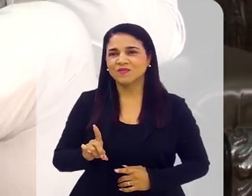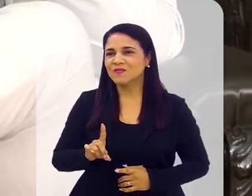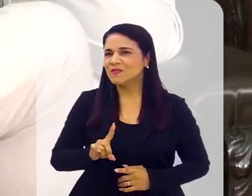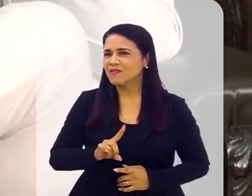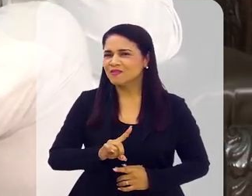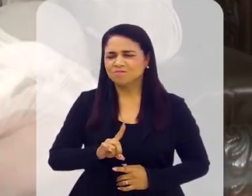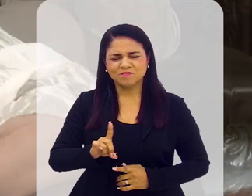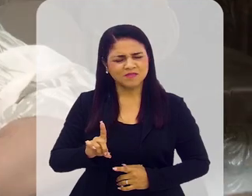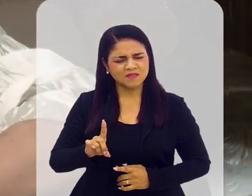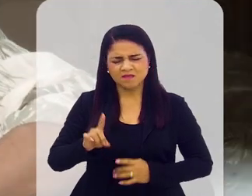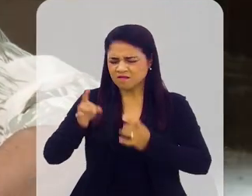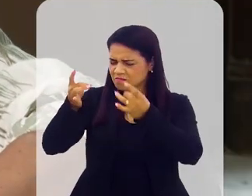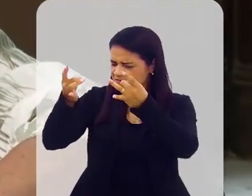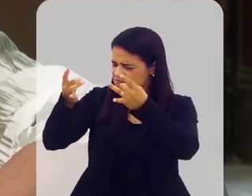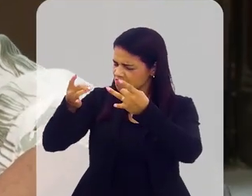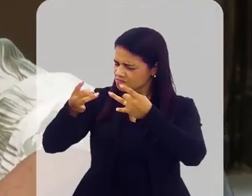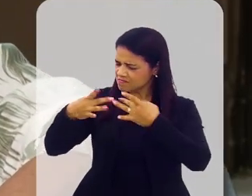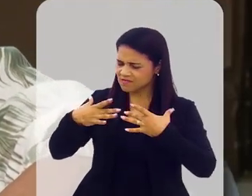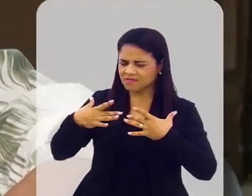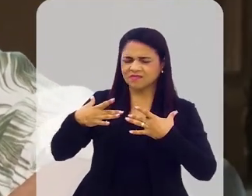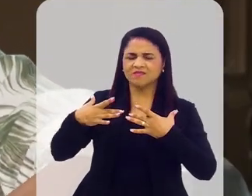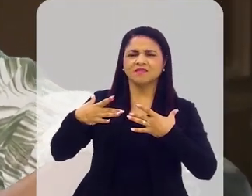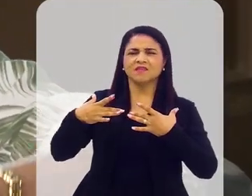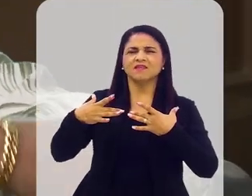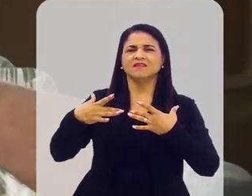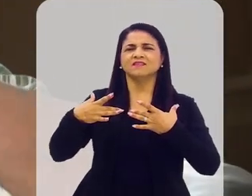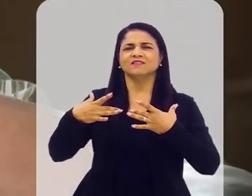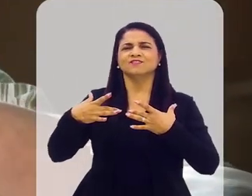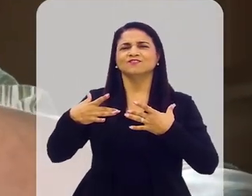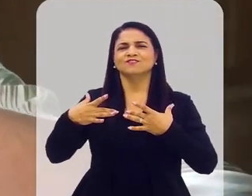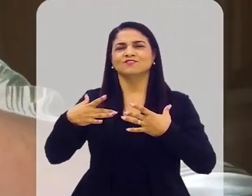não, eu posso. Não, não me